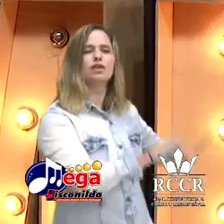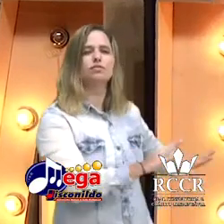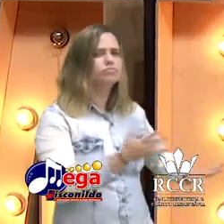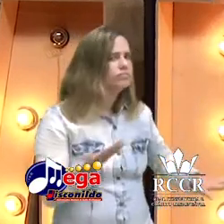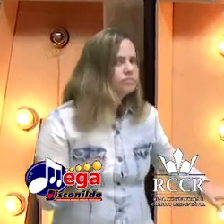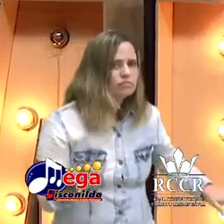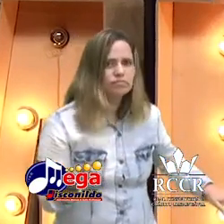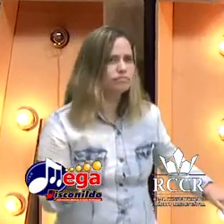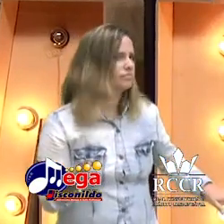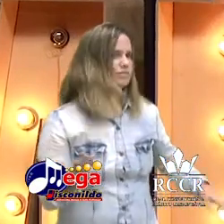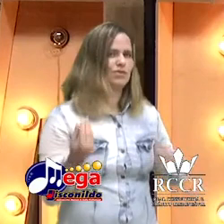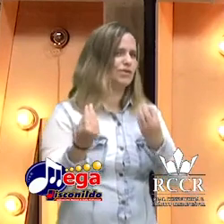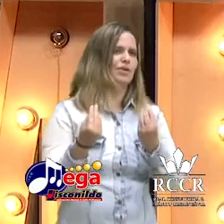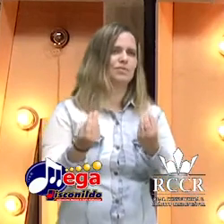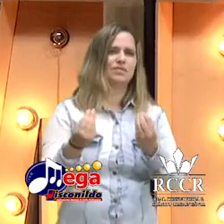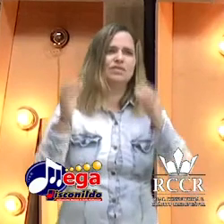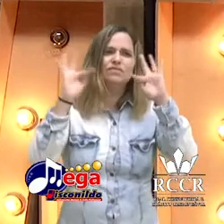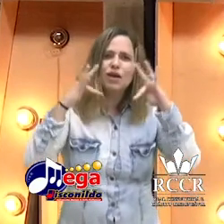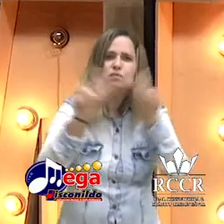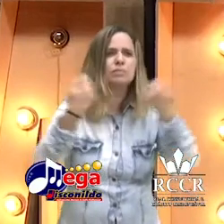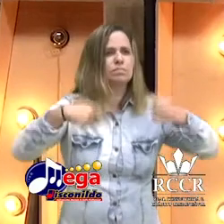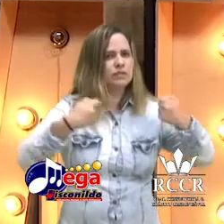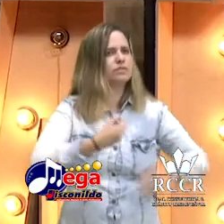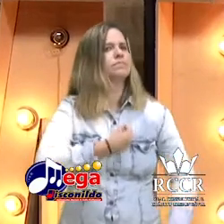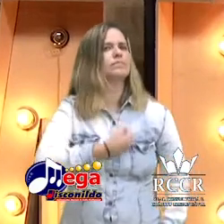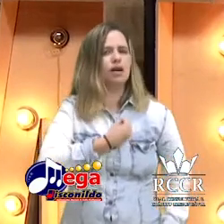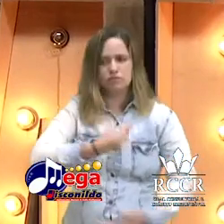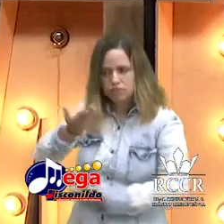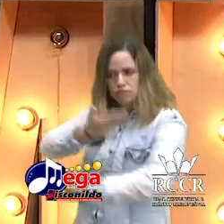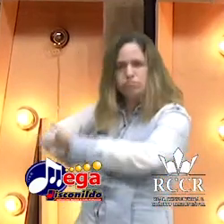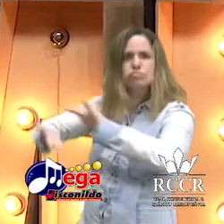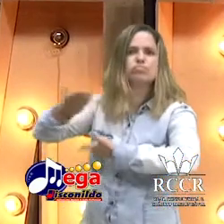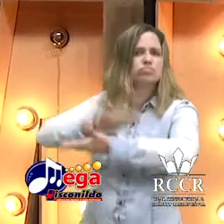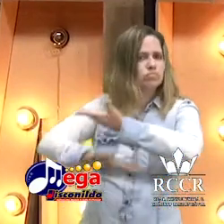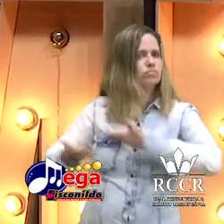alguma coisa boa. A família tem que ganhar e usufruir.